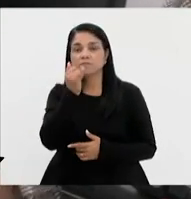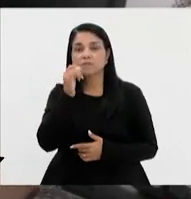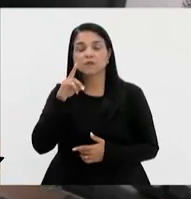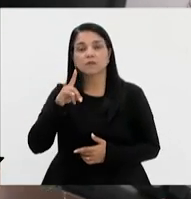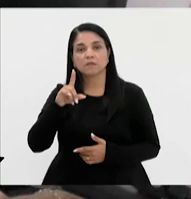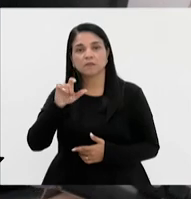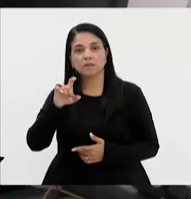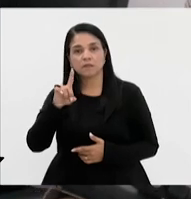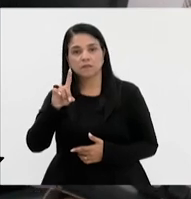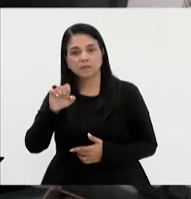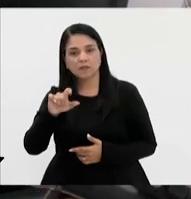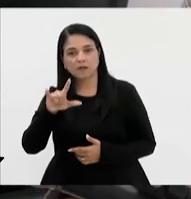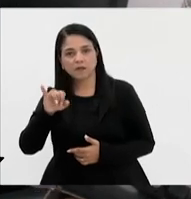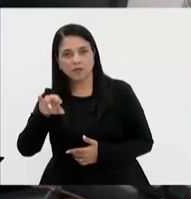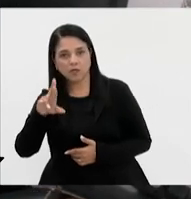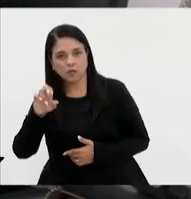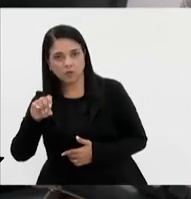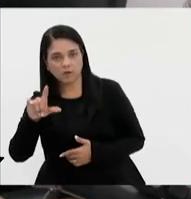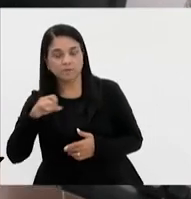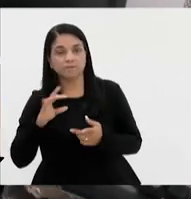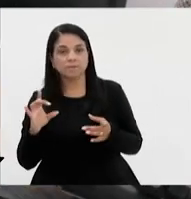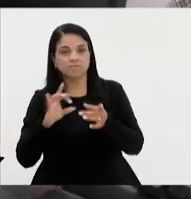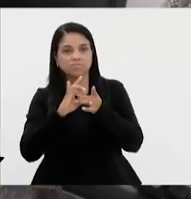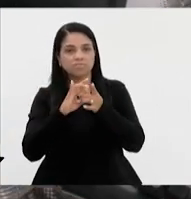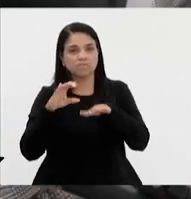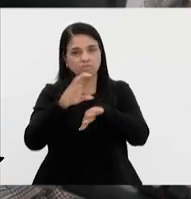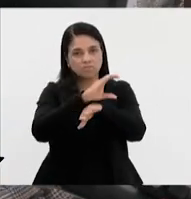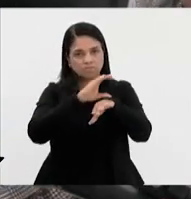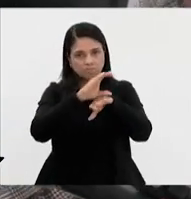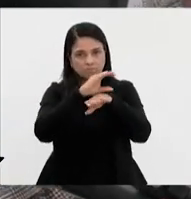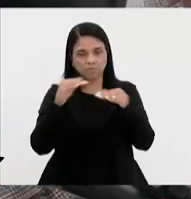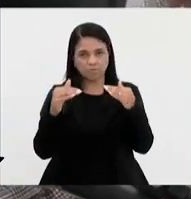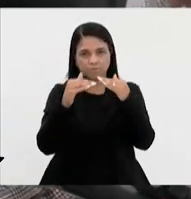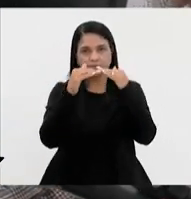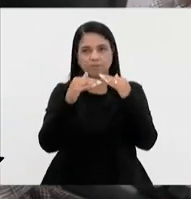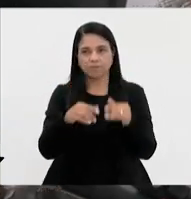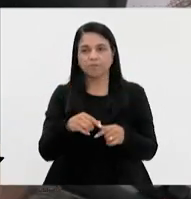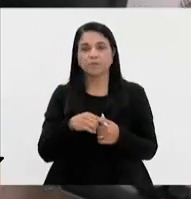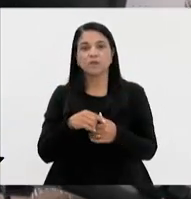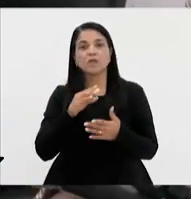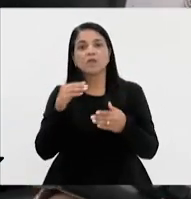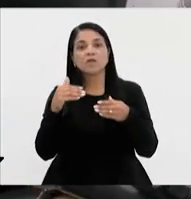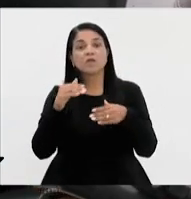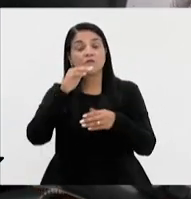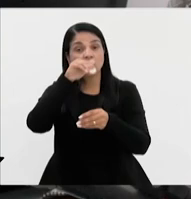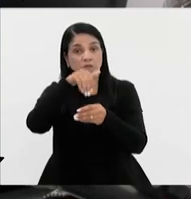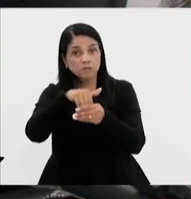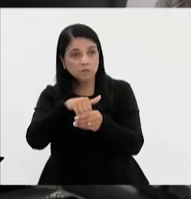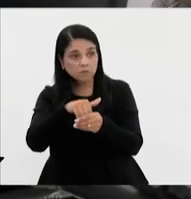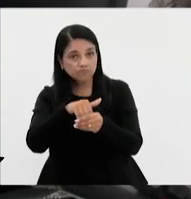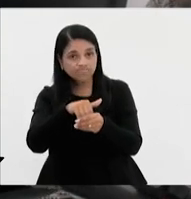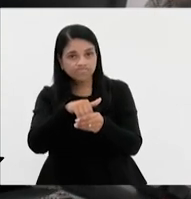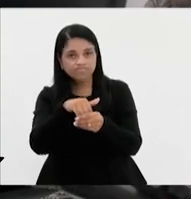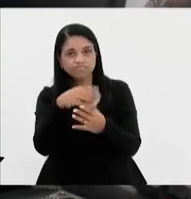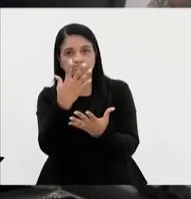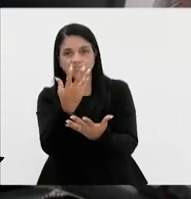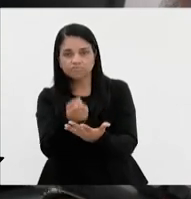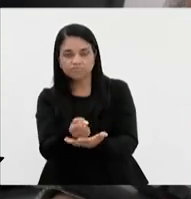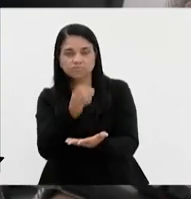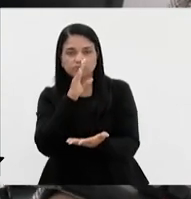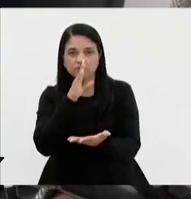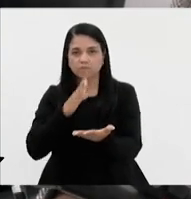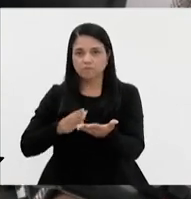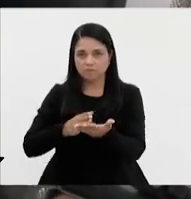com a emenda. Para discussão. Não havendo quem queira discutir, em votação. Os que aprovam permaneçam como